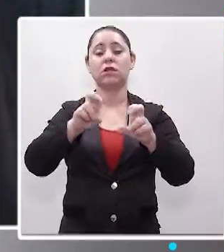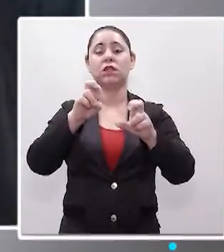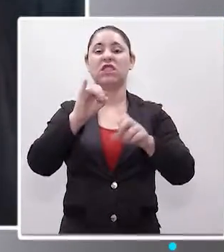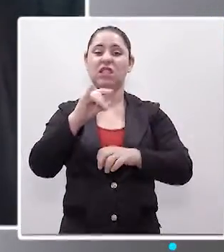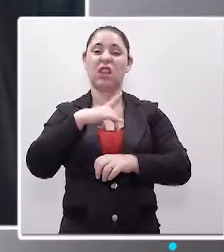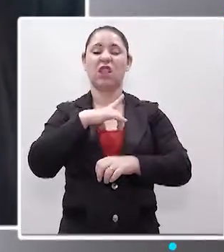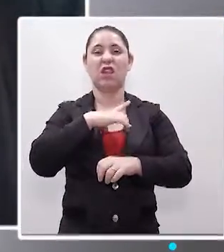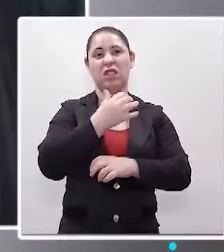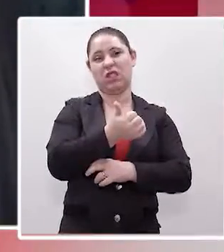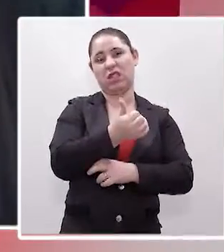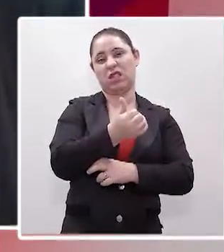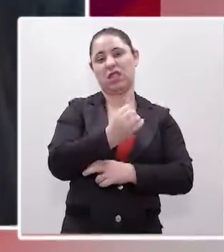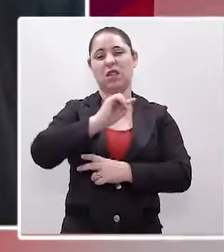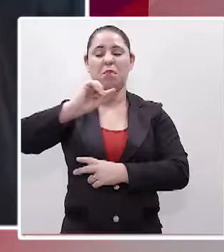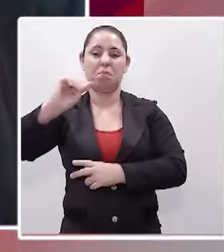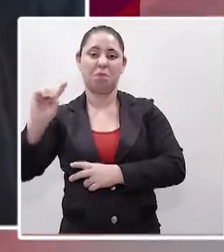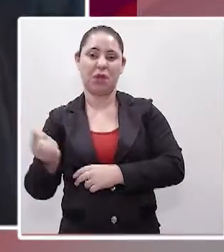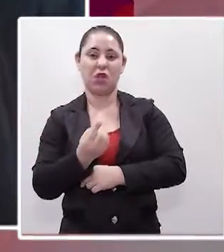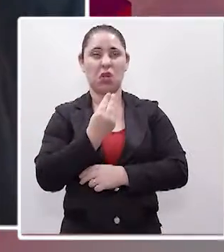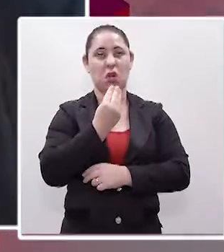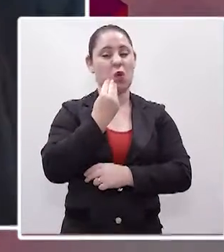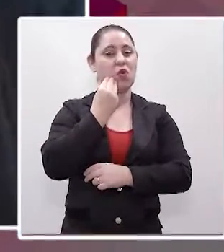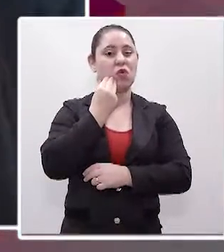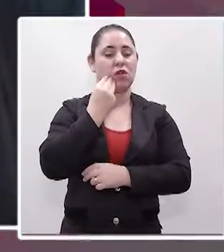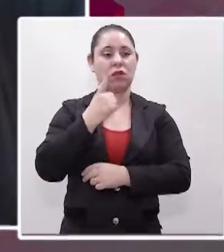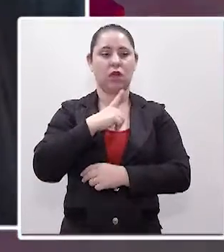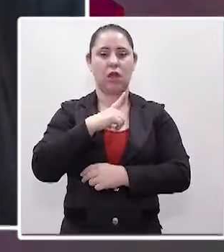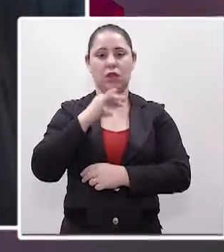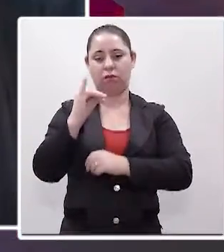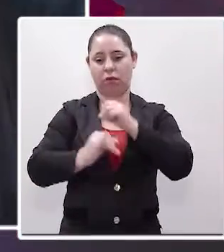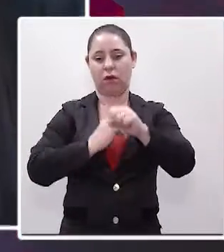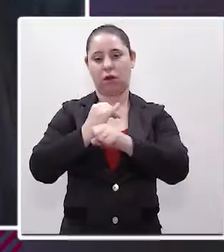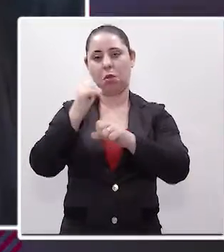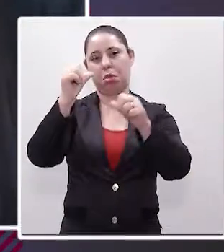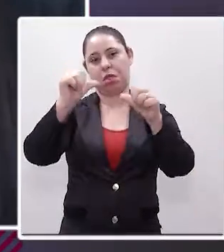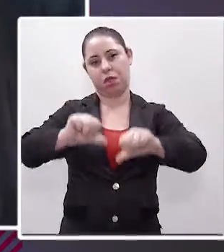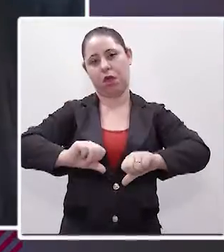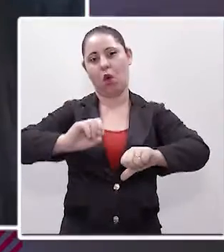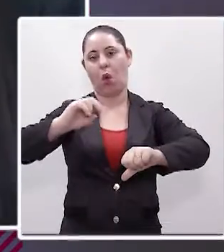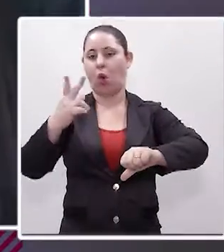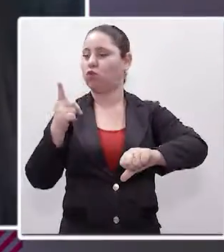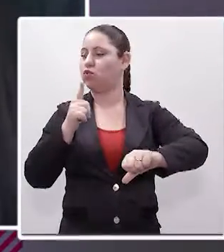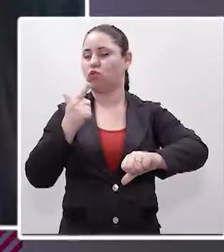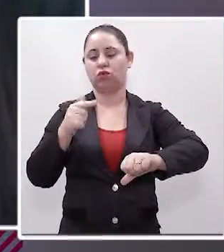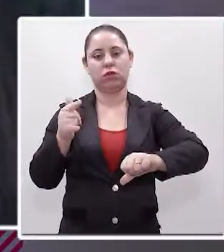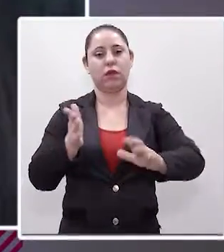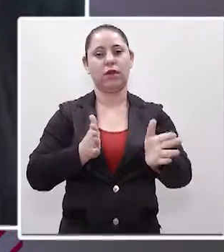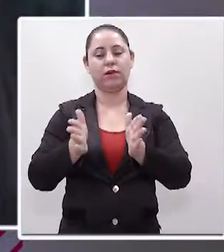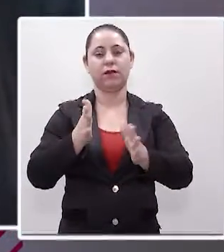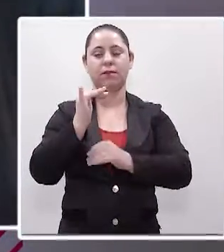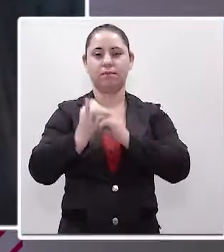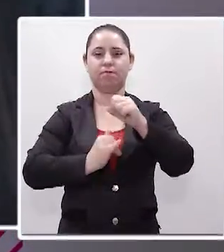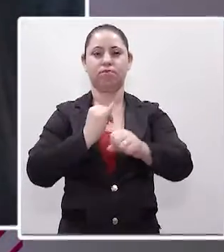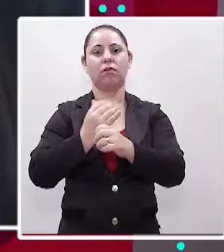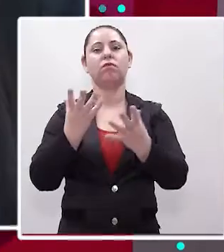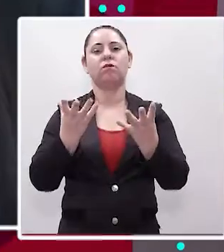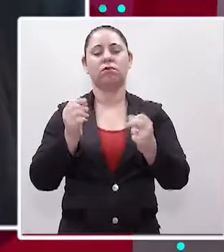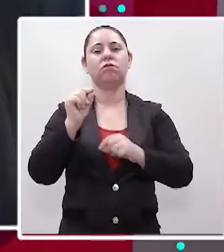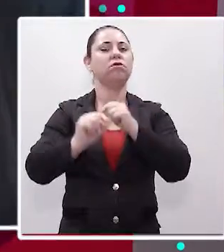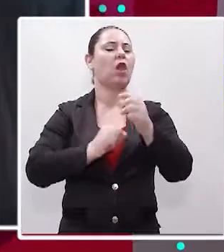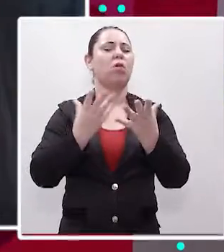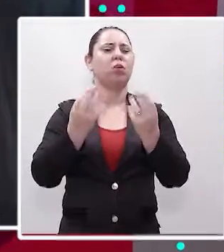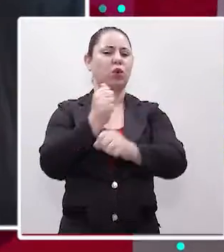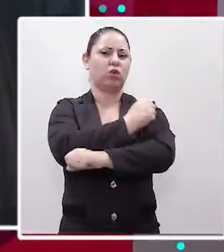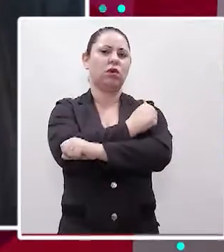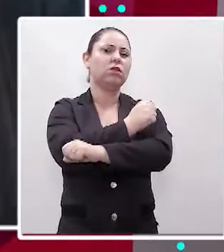casa. E mesmo tendo, mais ou menos uns 6 milhões, ou tem acesso precário à internet, ou não tem acesso nenhum à internet, né?